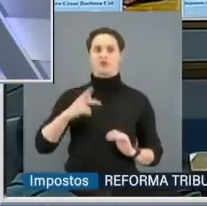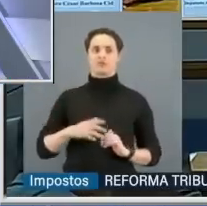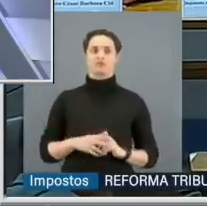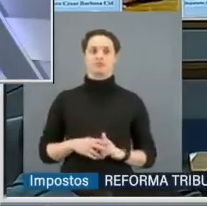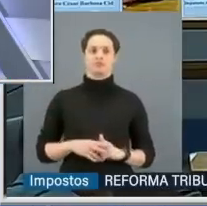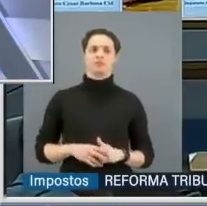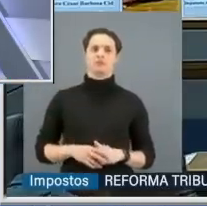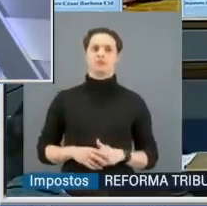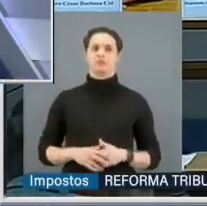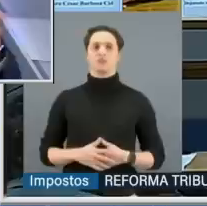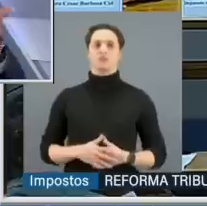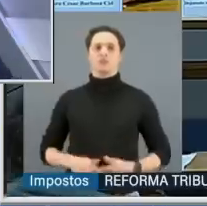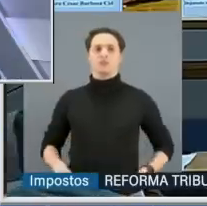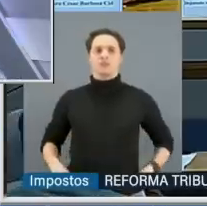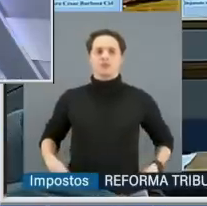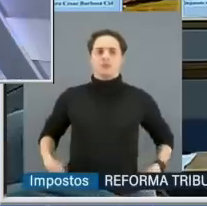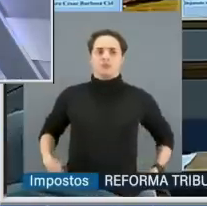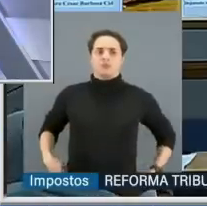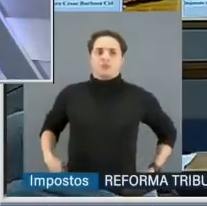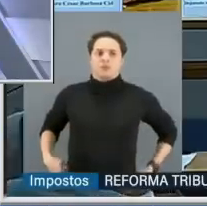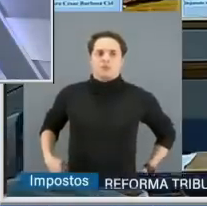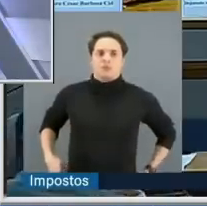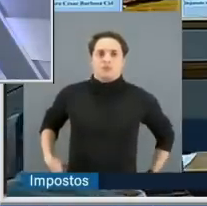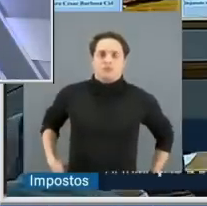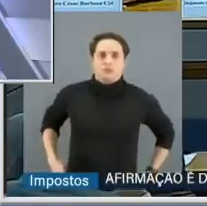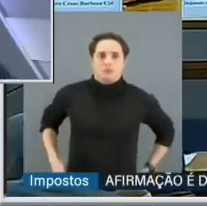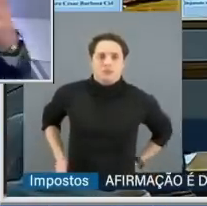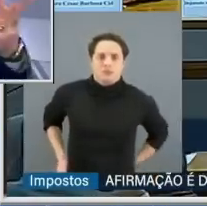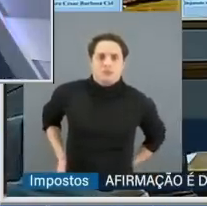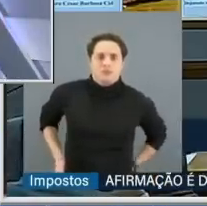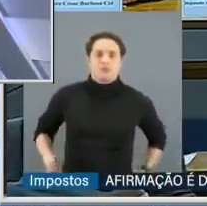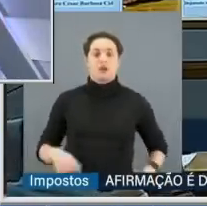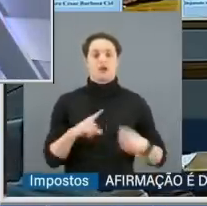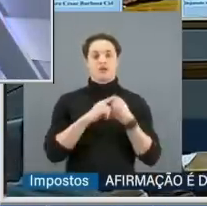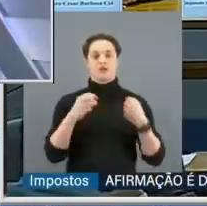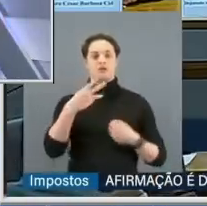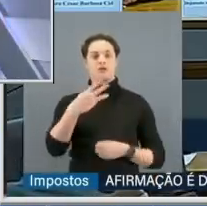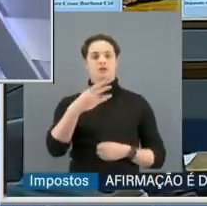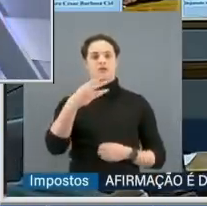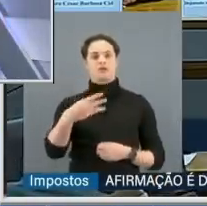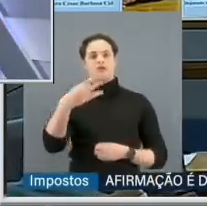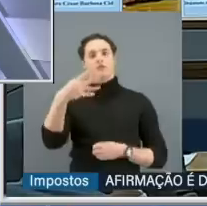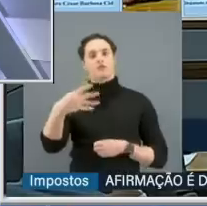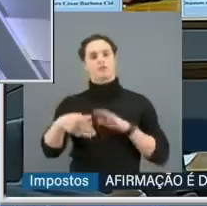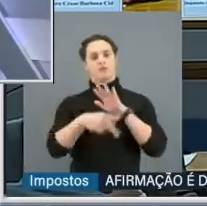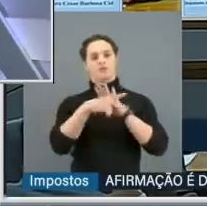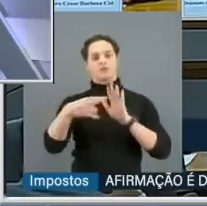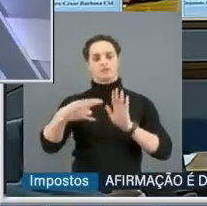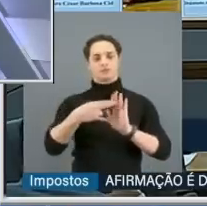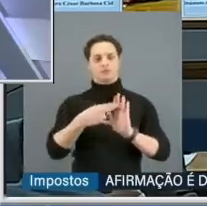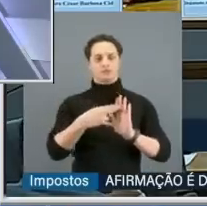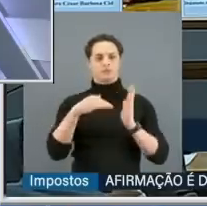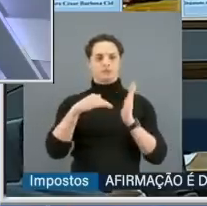crimes. A imunidade parlamentar de um deputado ou de um senador que pega um revólver ou